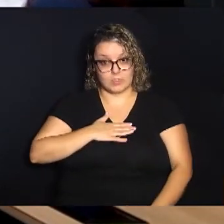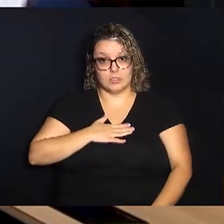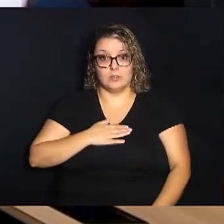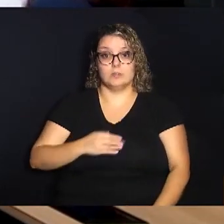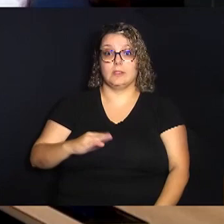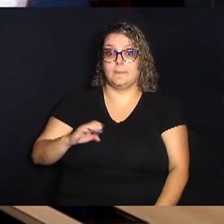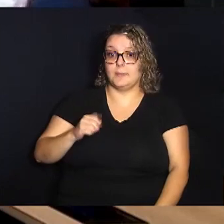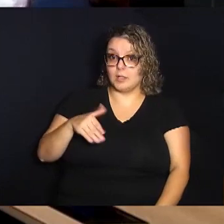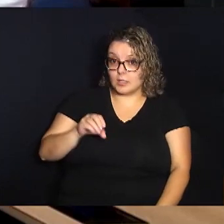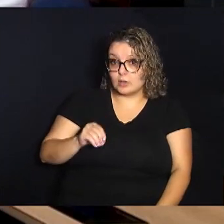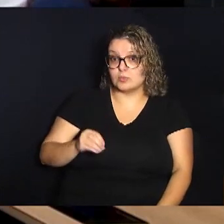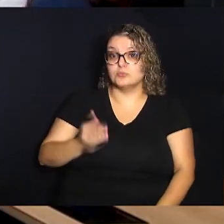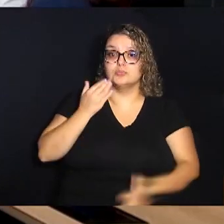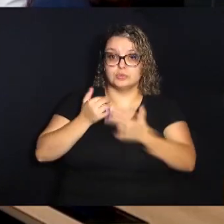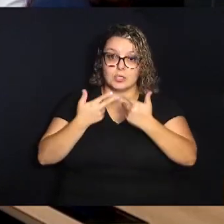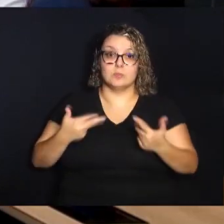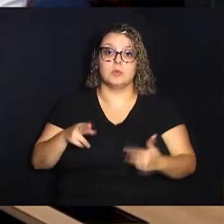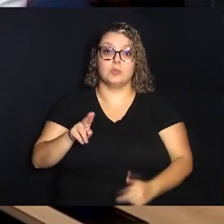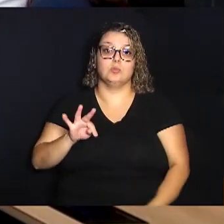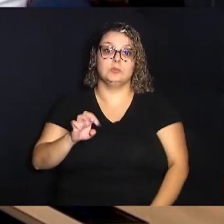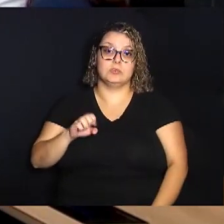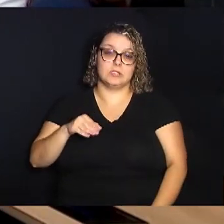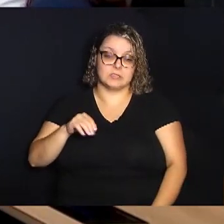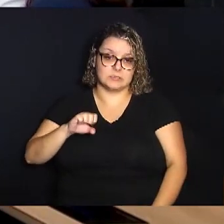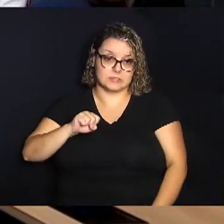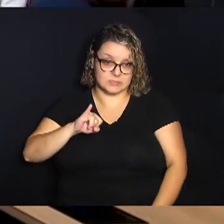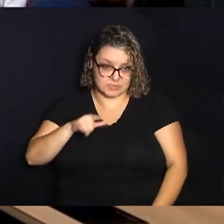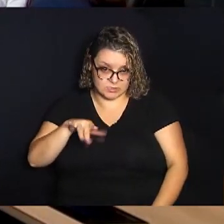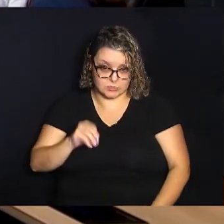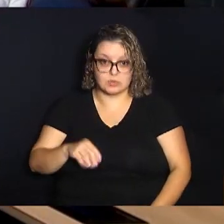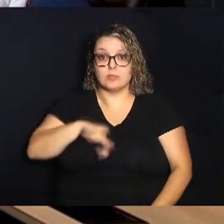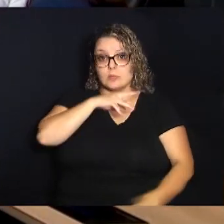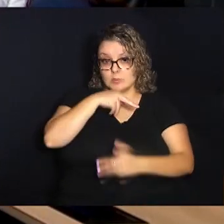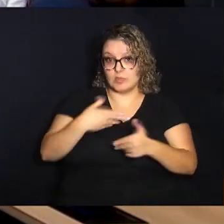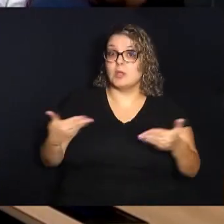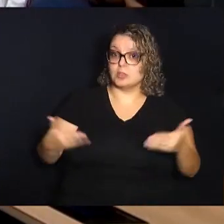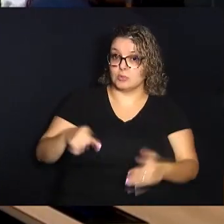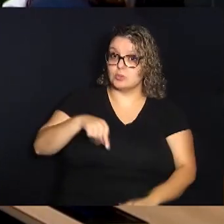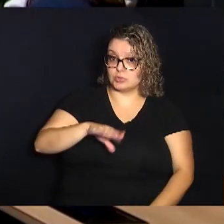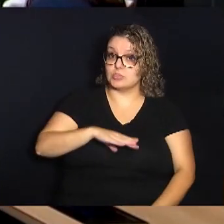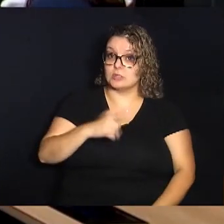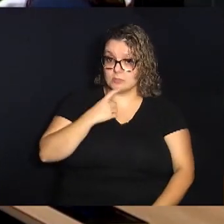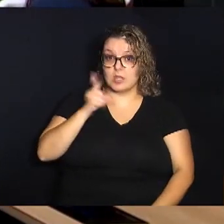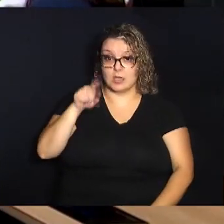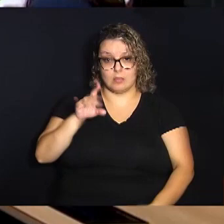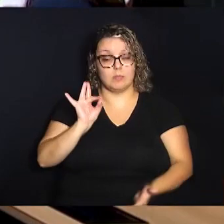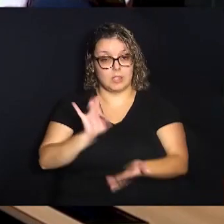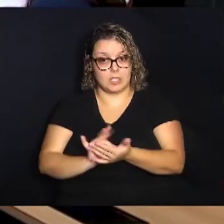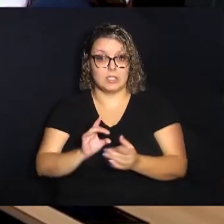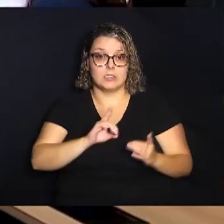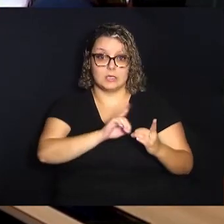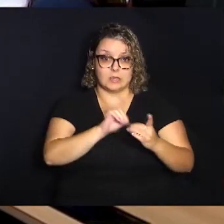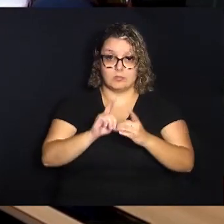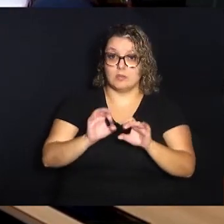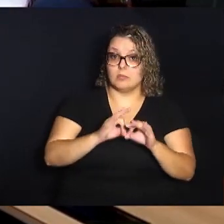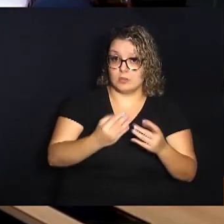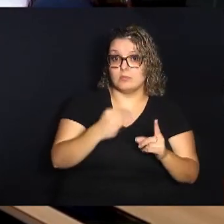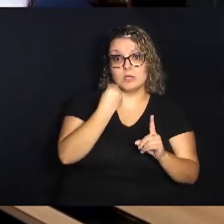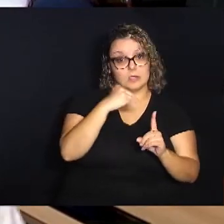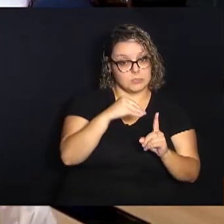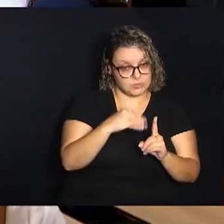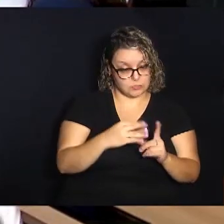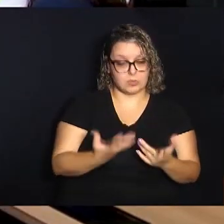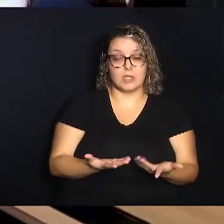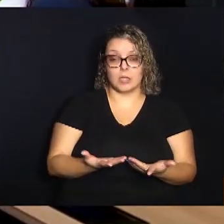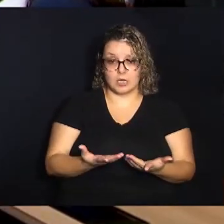ração e utensílio para os animais, que hoje em Campinas é uma realidade, atende famílias em situação de